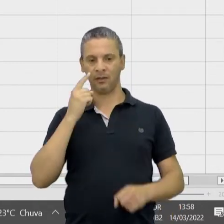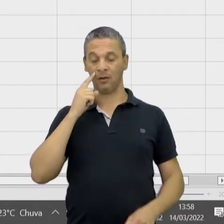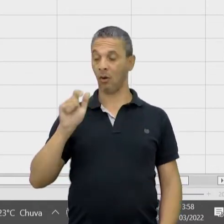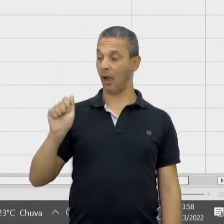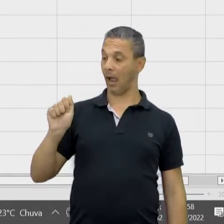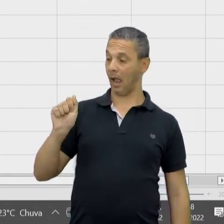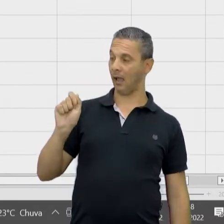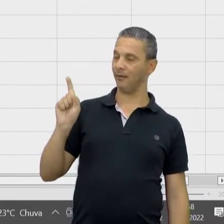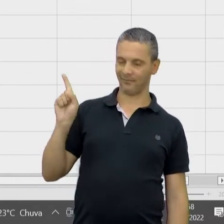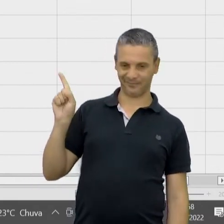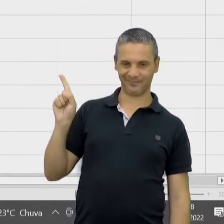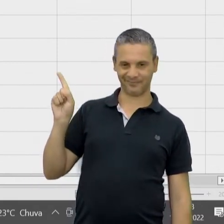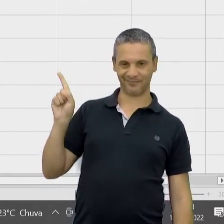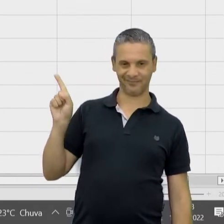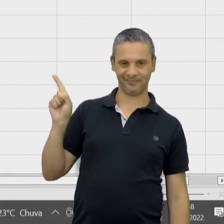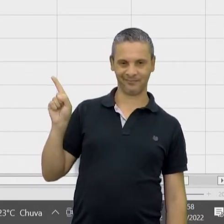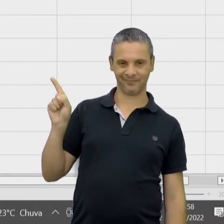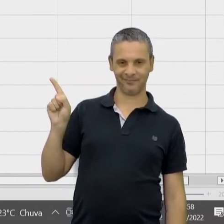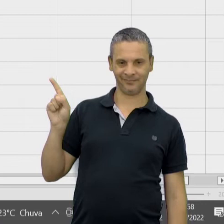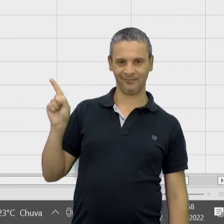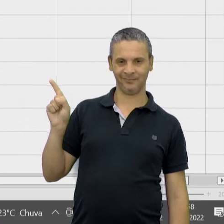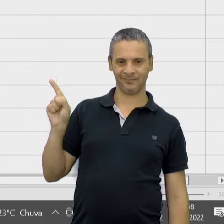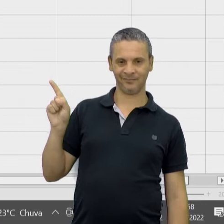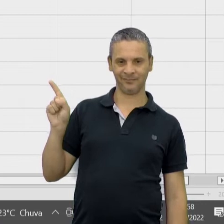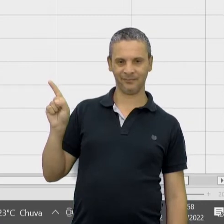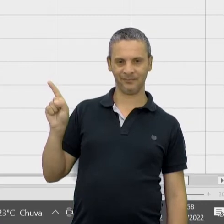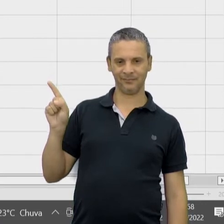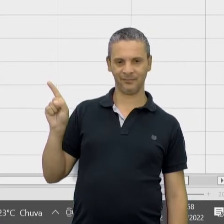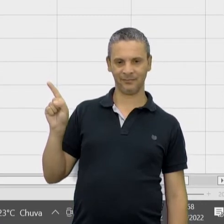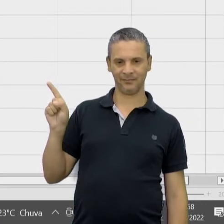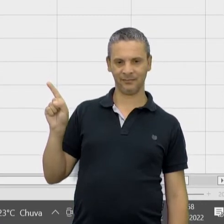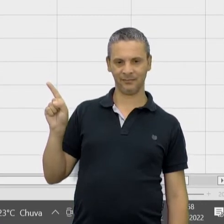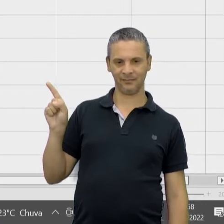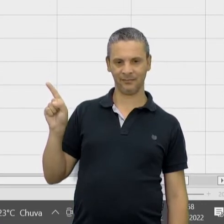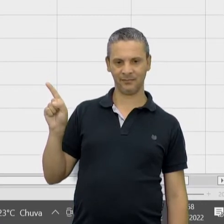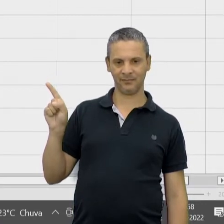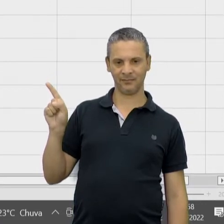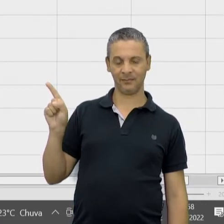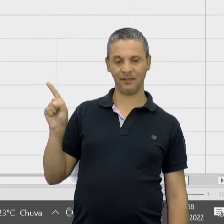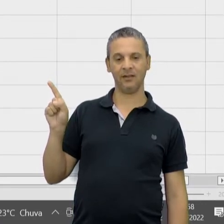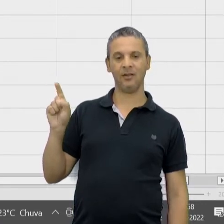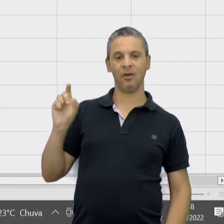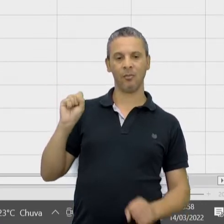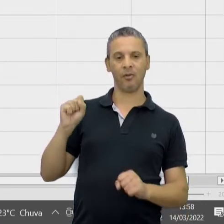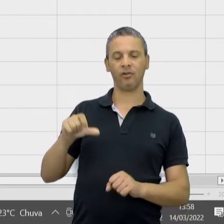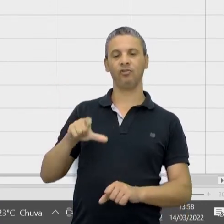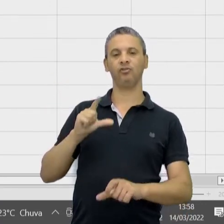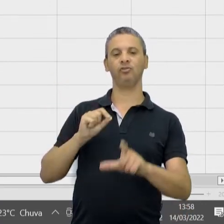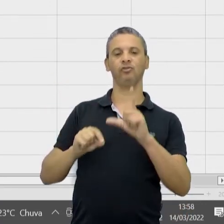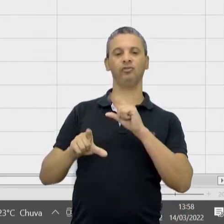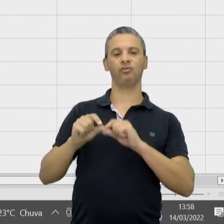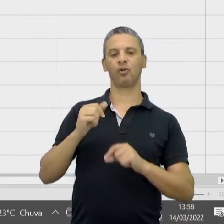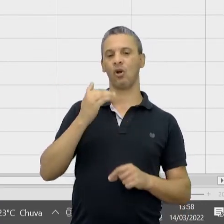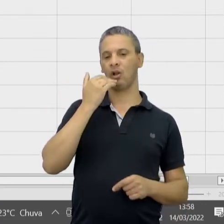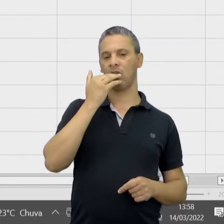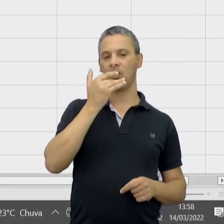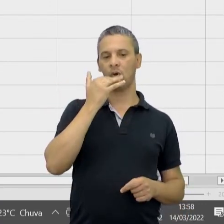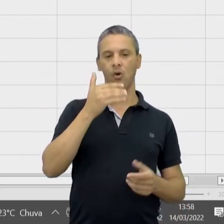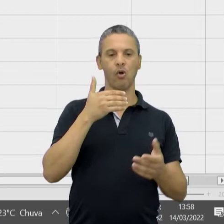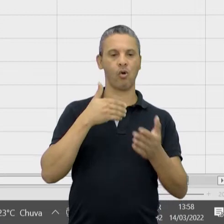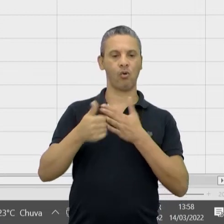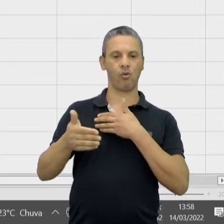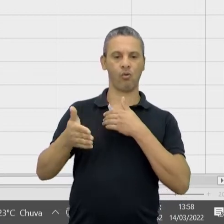azinho, que tem um tracinho em vermelho, eu clico embaixo e posso deixar a cor da letra como eu quiser, eu vou